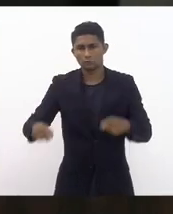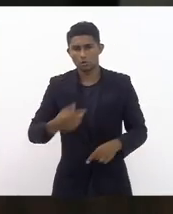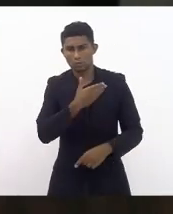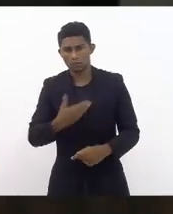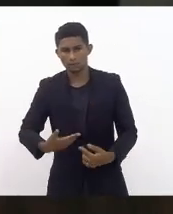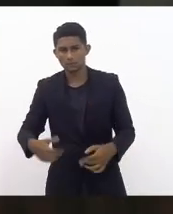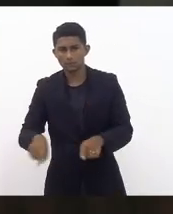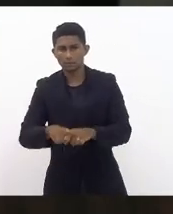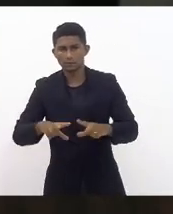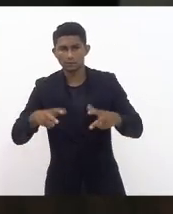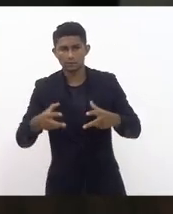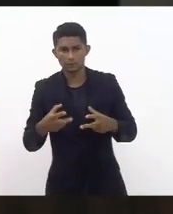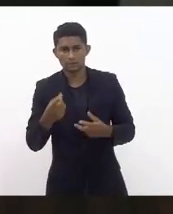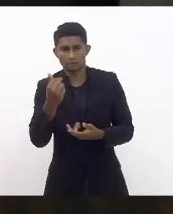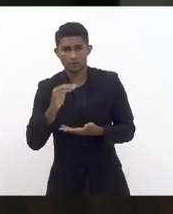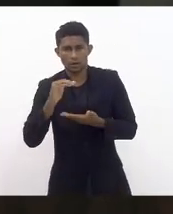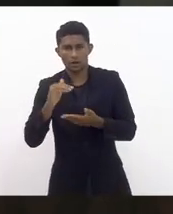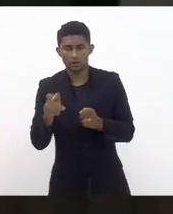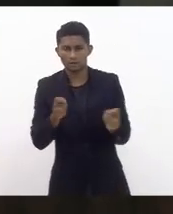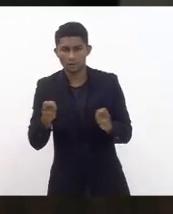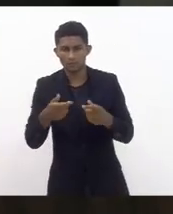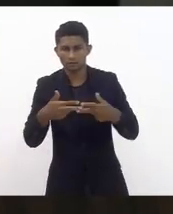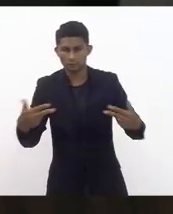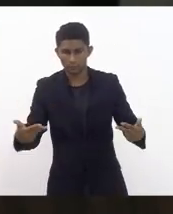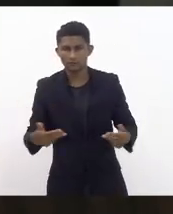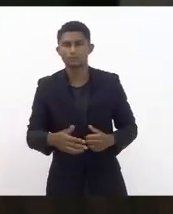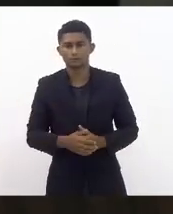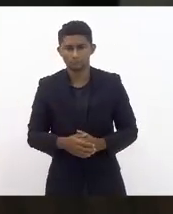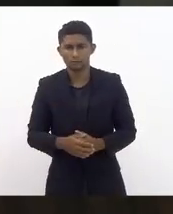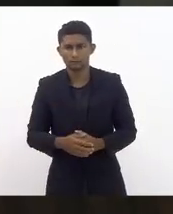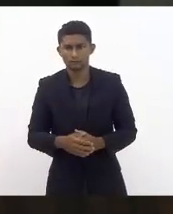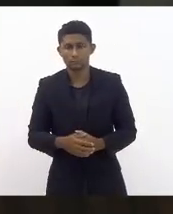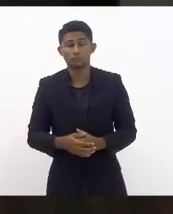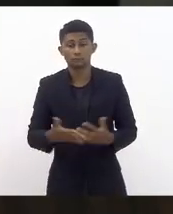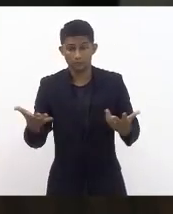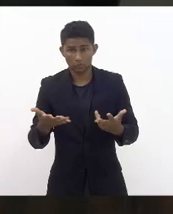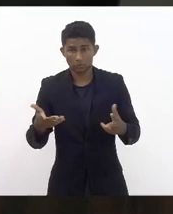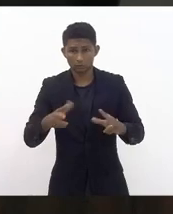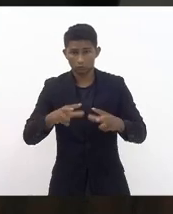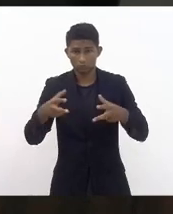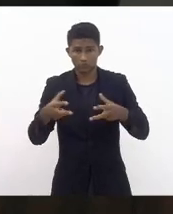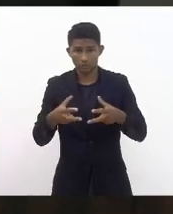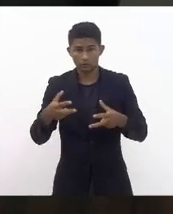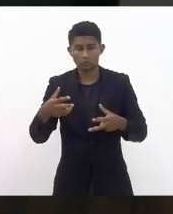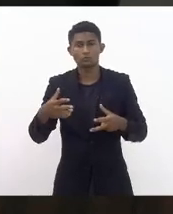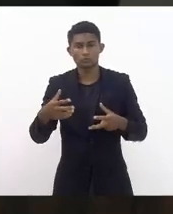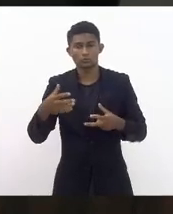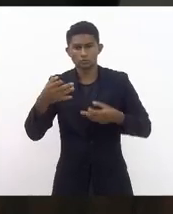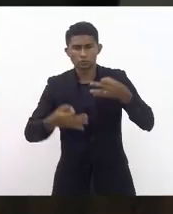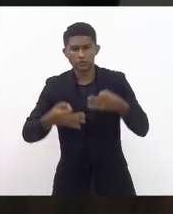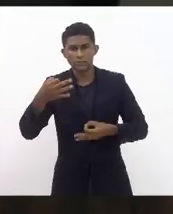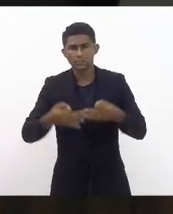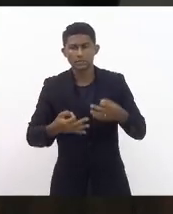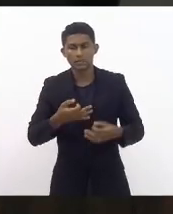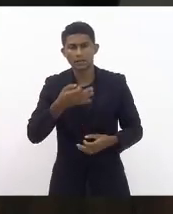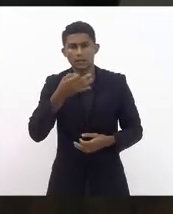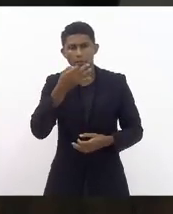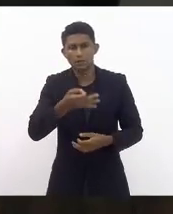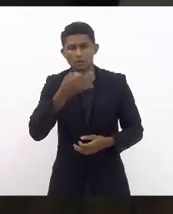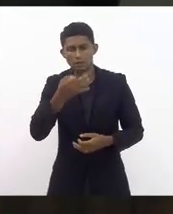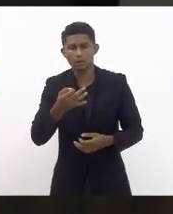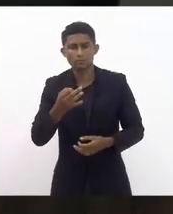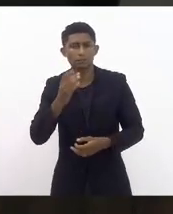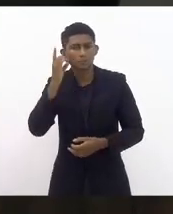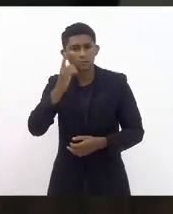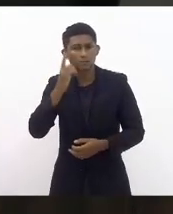Orçamento, Finanças, Fiscalização Financeira, as emendas de plenário. Para emitir parecer pela Comissão de Constituição e Justiça sobre as emendas, deputado,